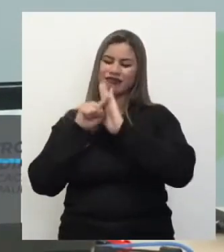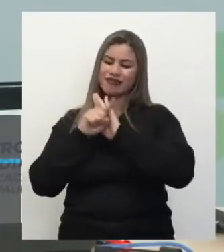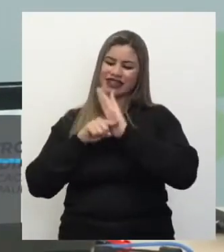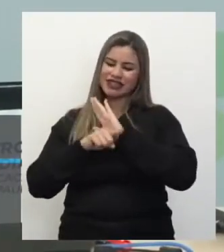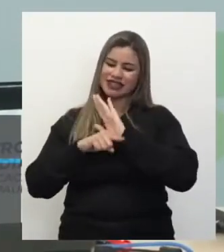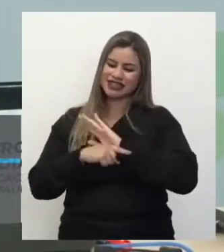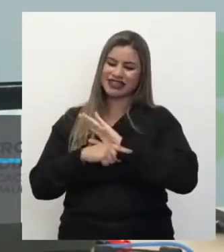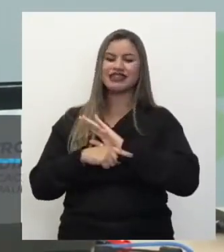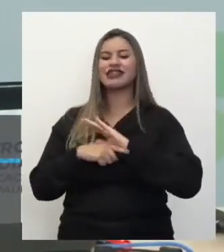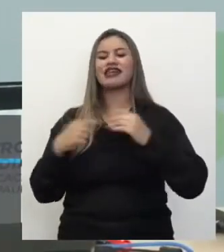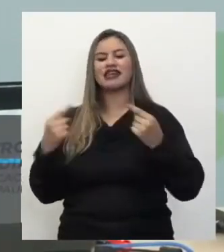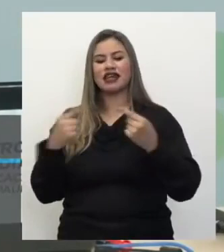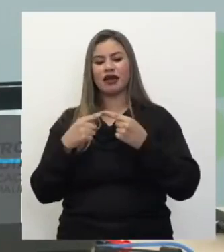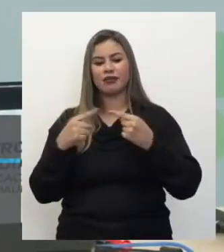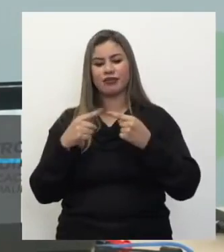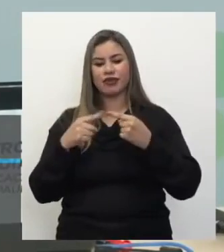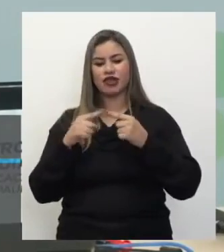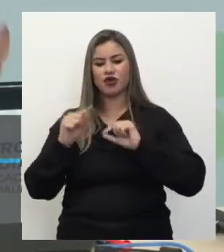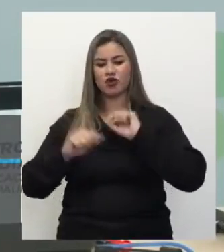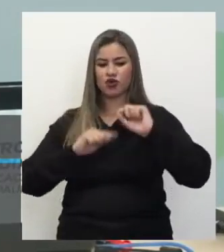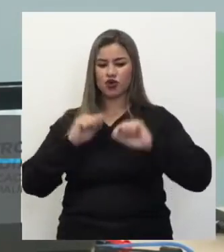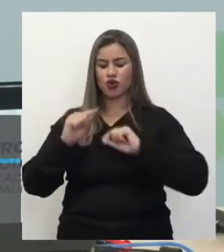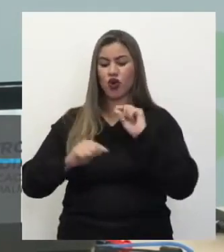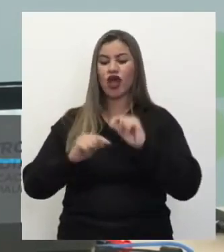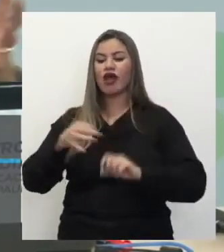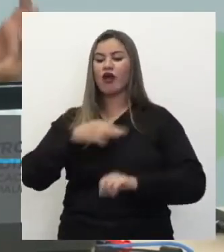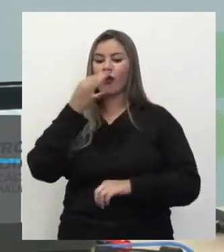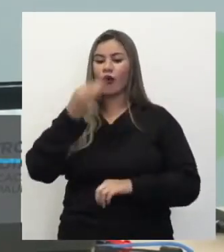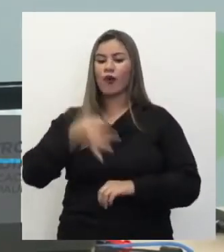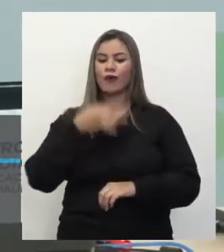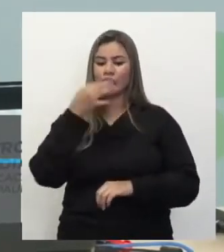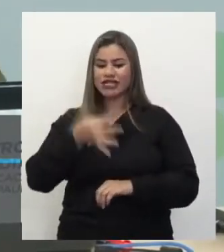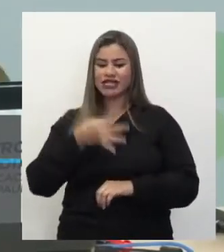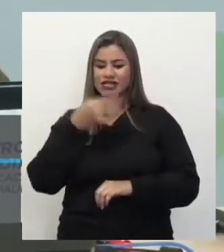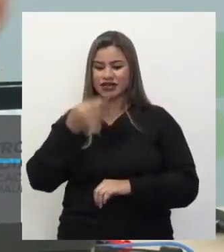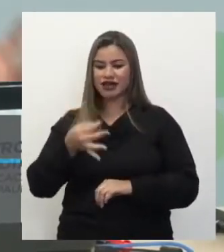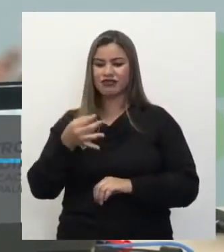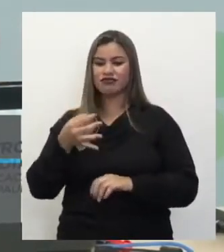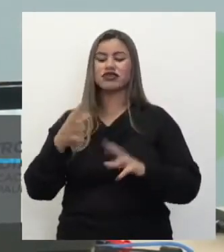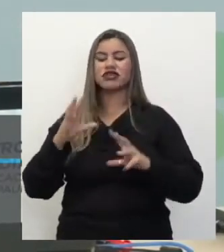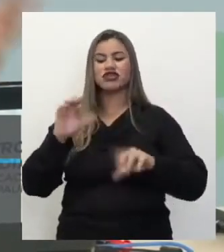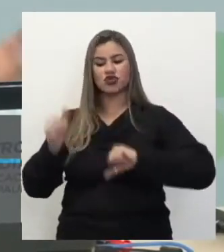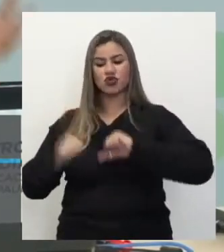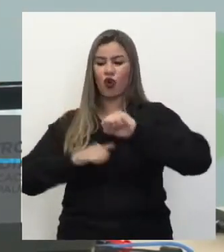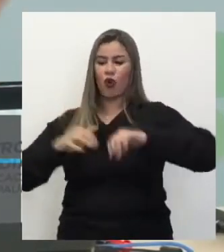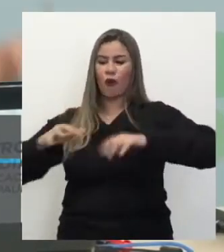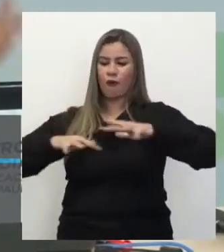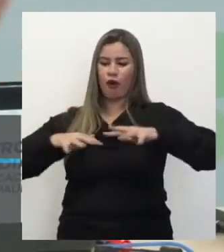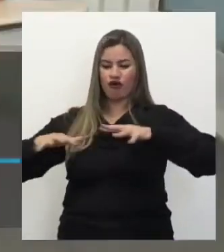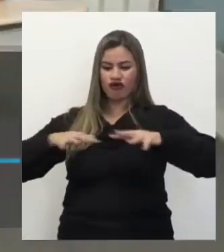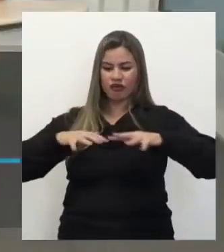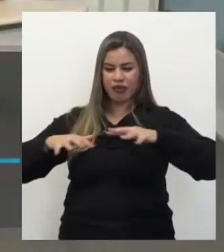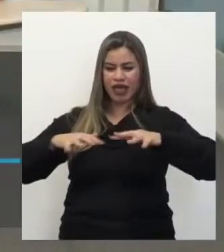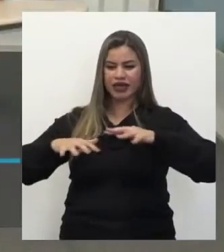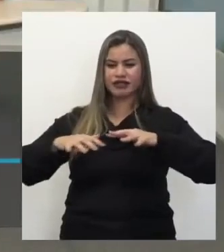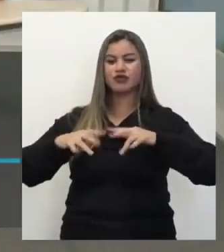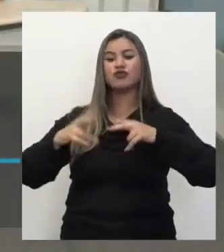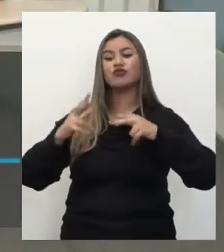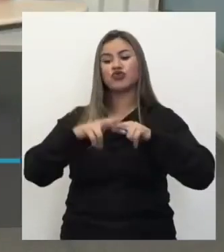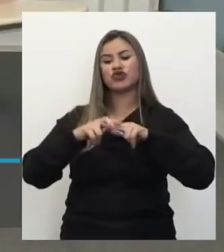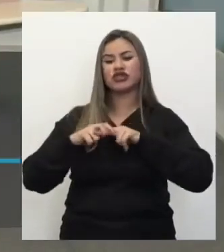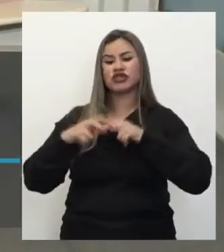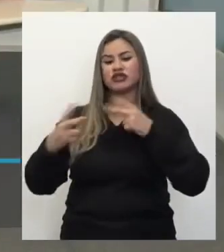aí, ela veio fruto de uma opinião que virou todo um movimento, e viu-se aí a importância da